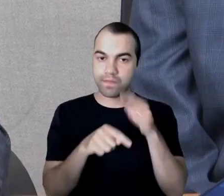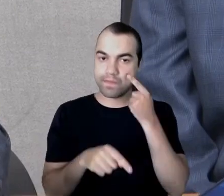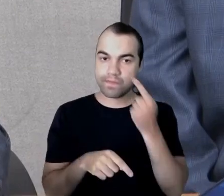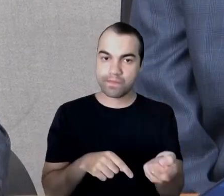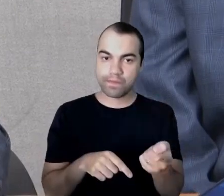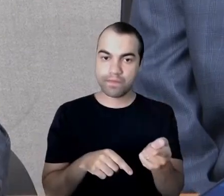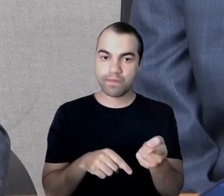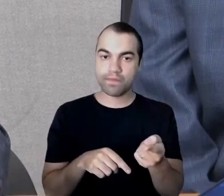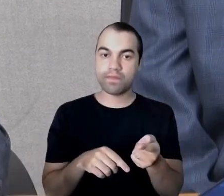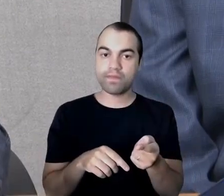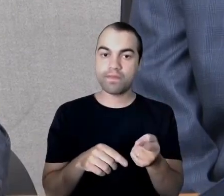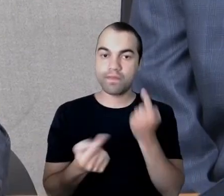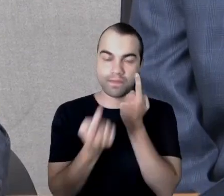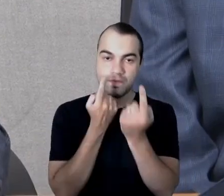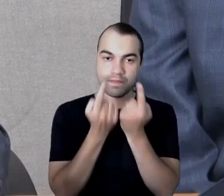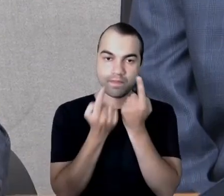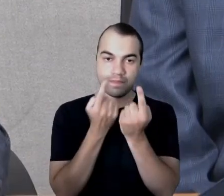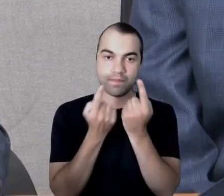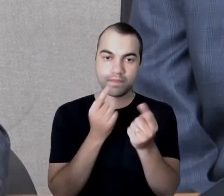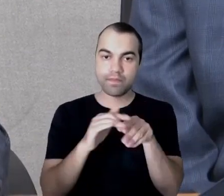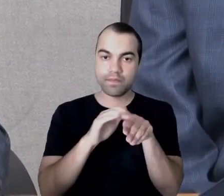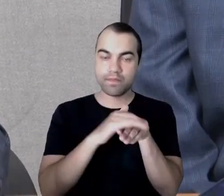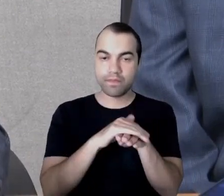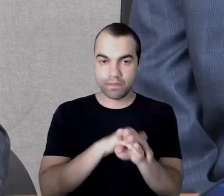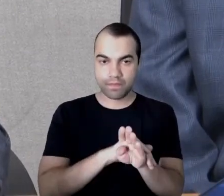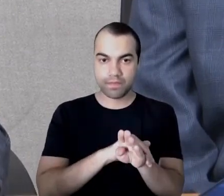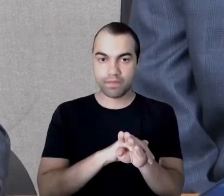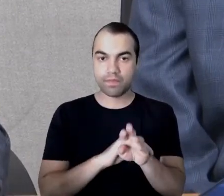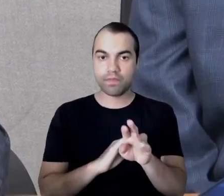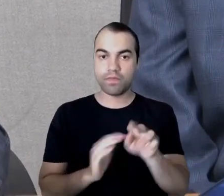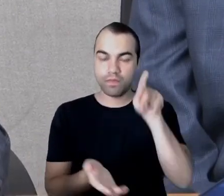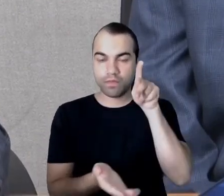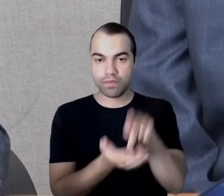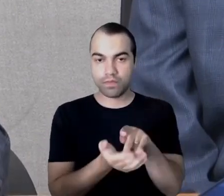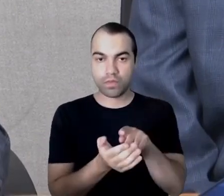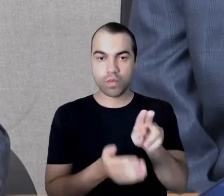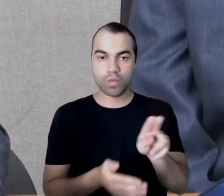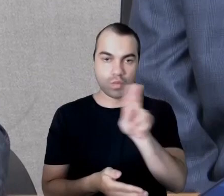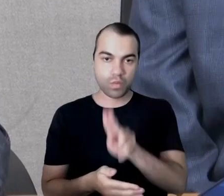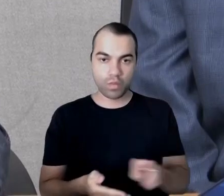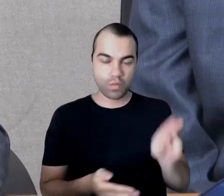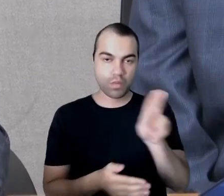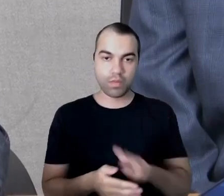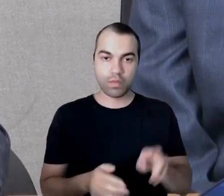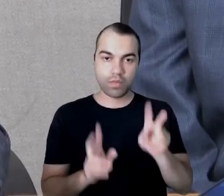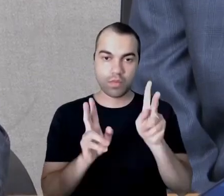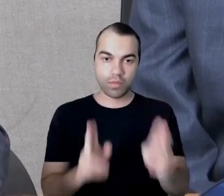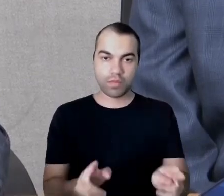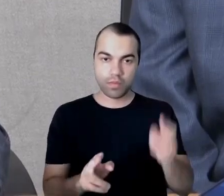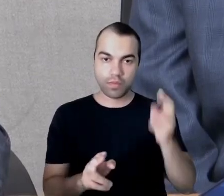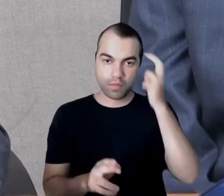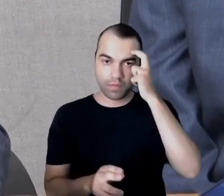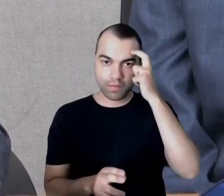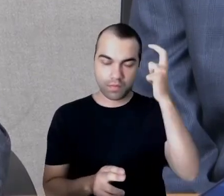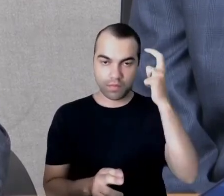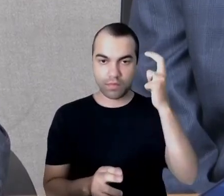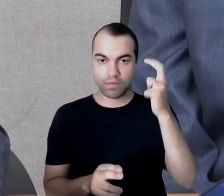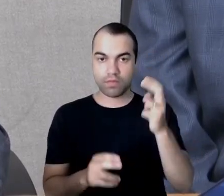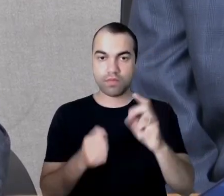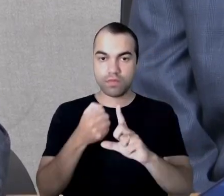a possibilidade de concessão de direito real de uso cdr1 conforme a inteligência do artigo quinto desse normativo